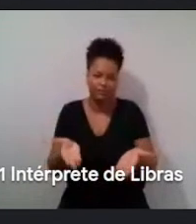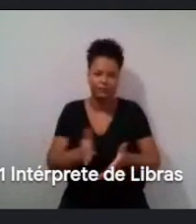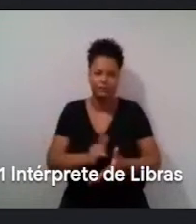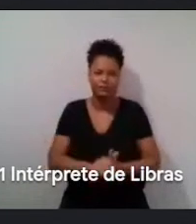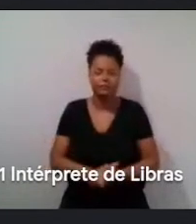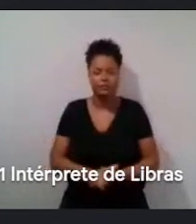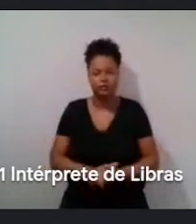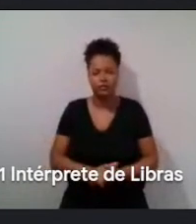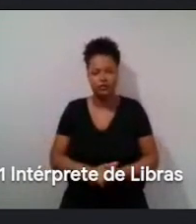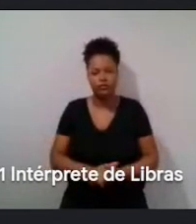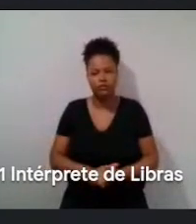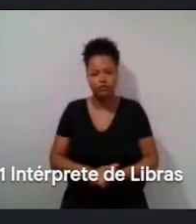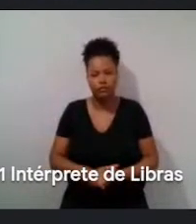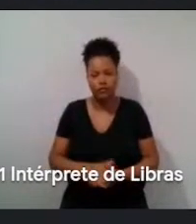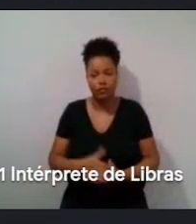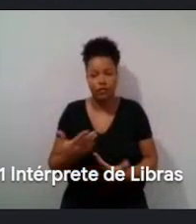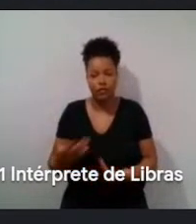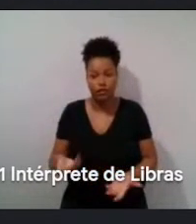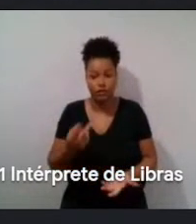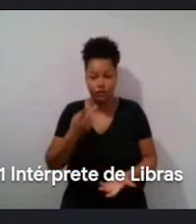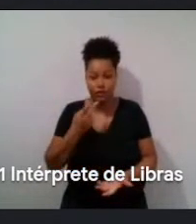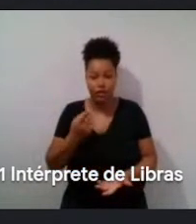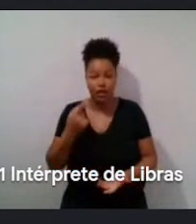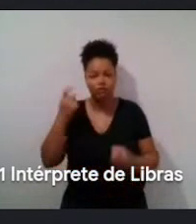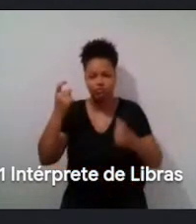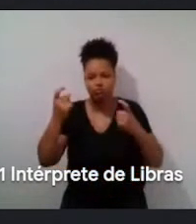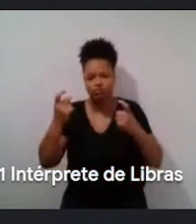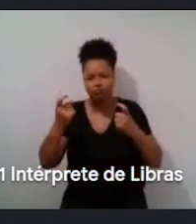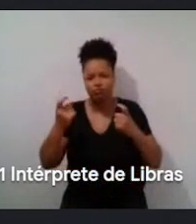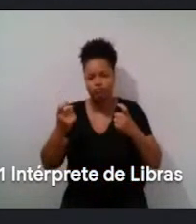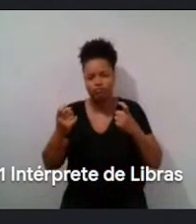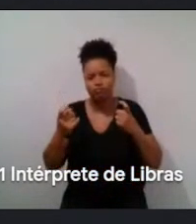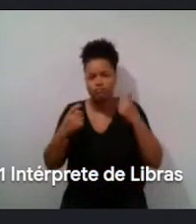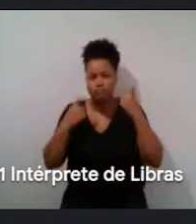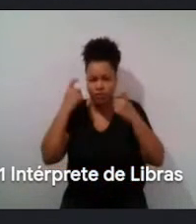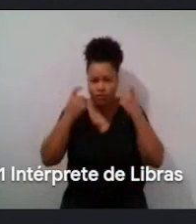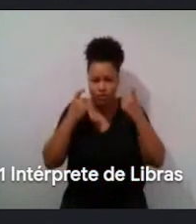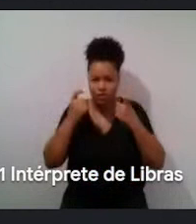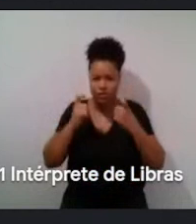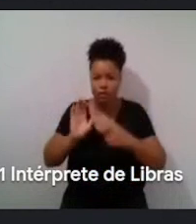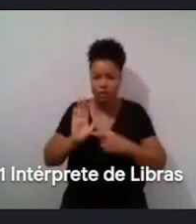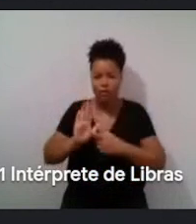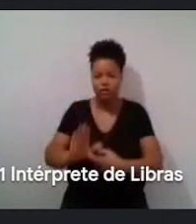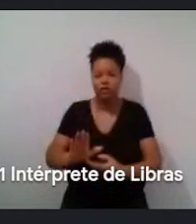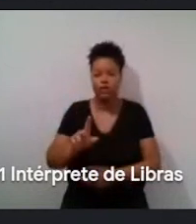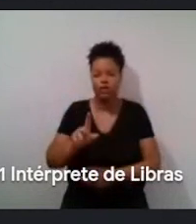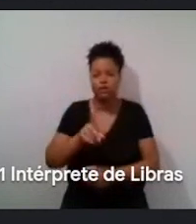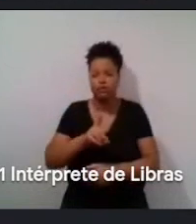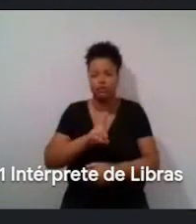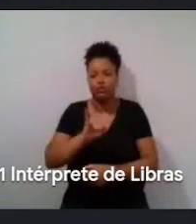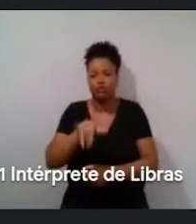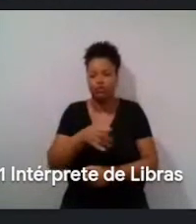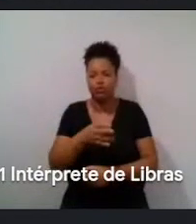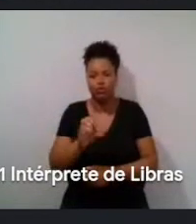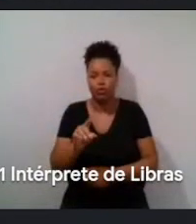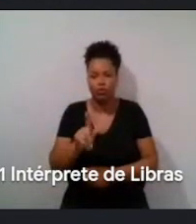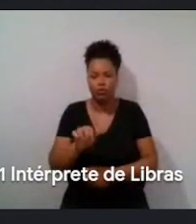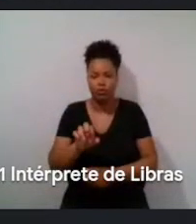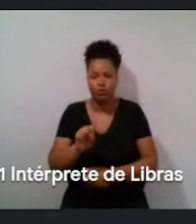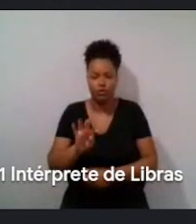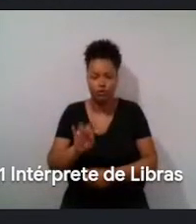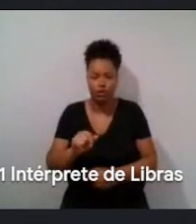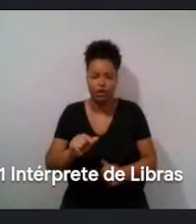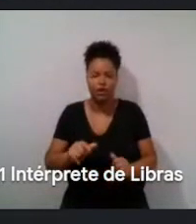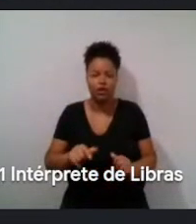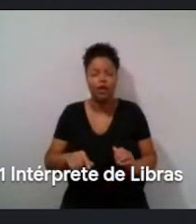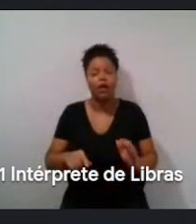dissipar uma preocupação, a preocupação, né, manifestada pelo doutor João Gustavo, eu vou ler aqui o parágrafo